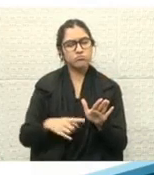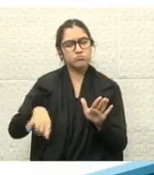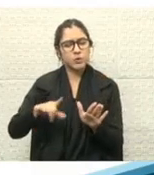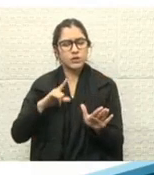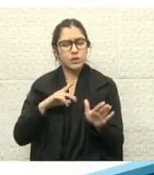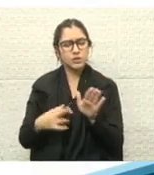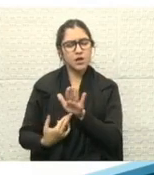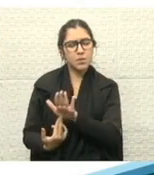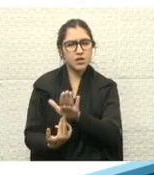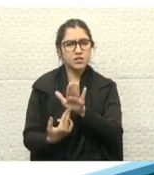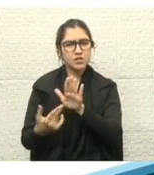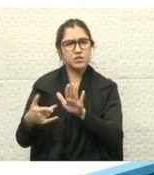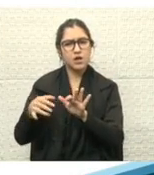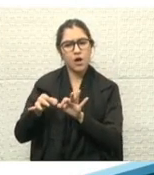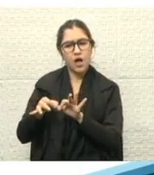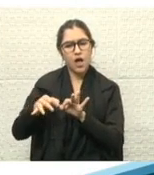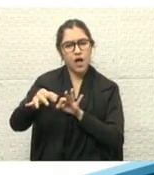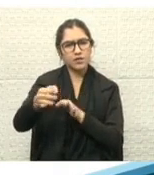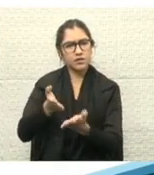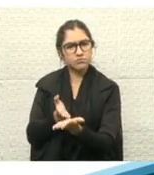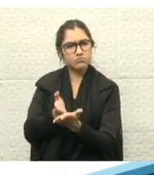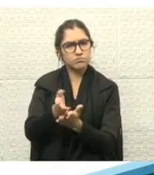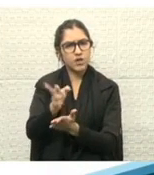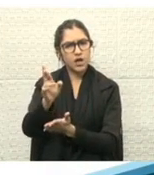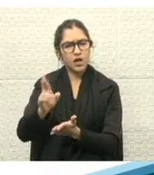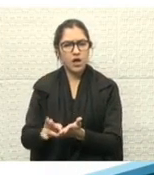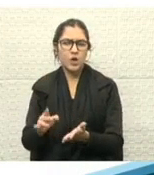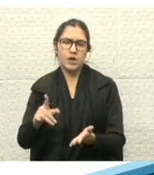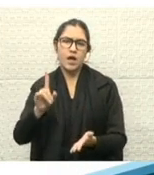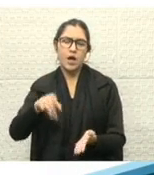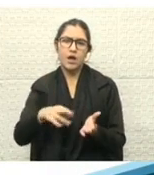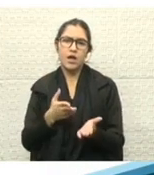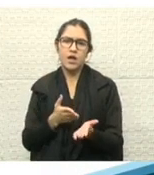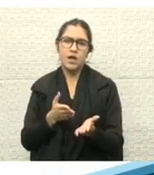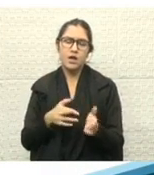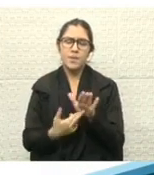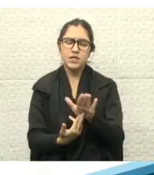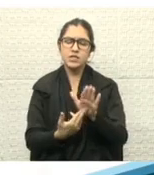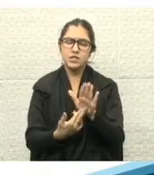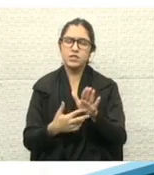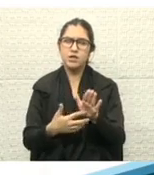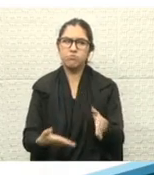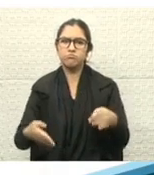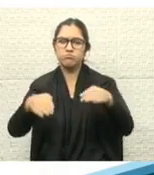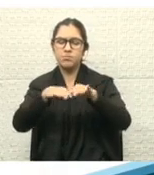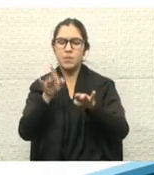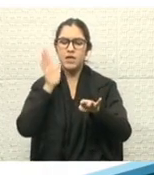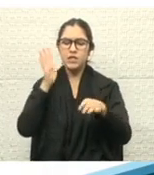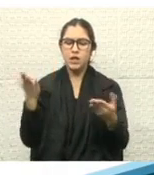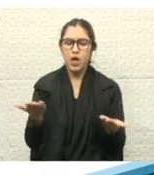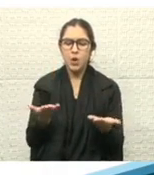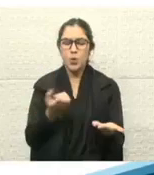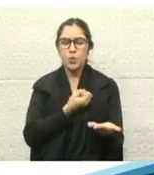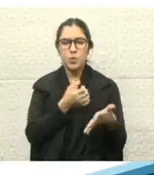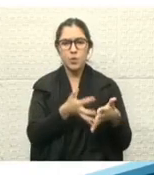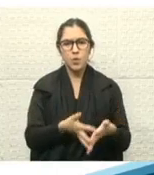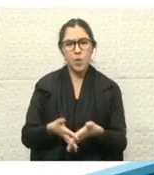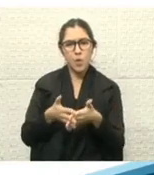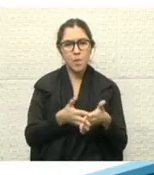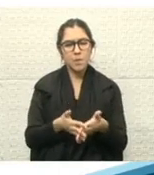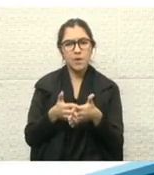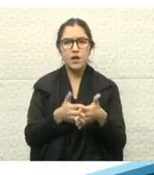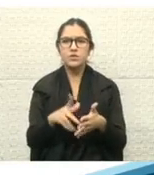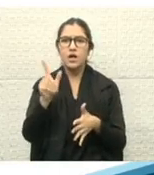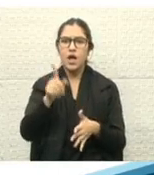temos a representação na reta real. Esse seria uma representação equivalente pensando agora nos números complexos, que